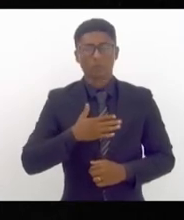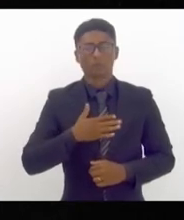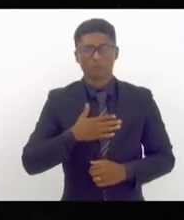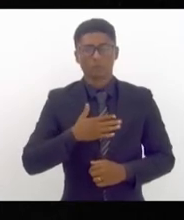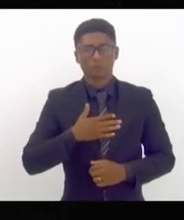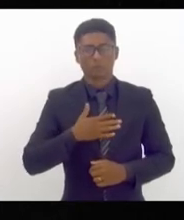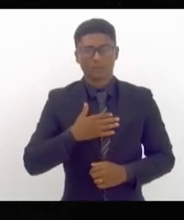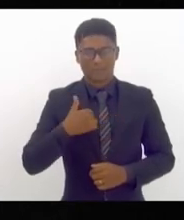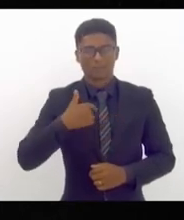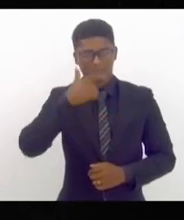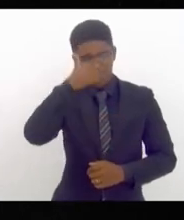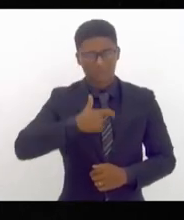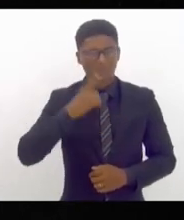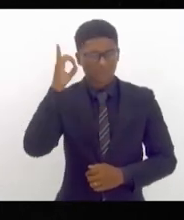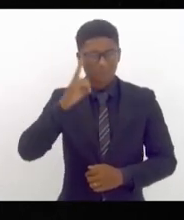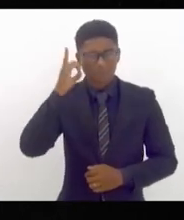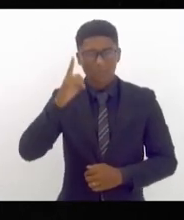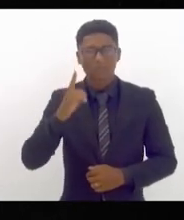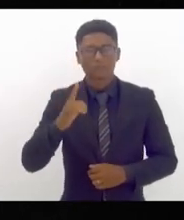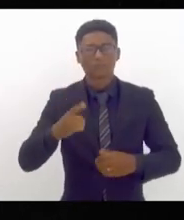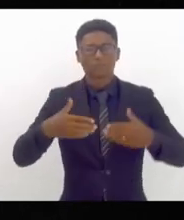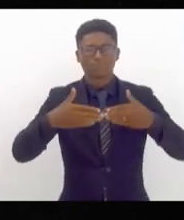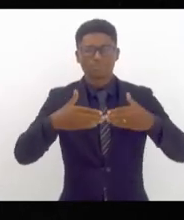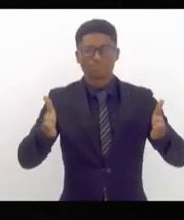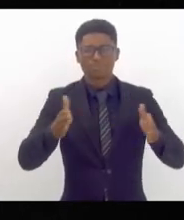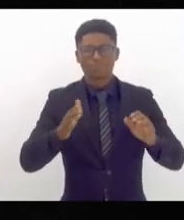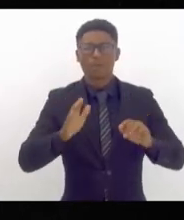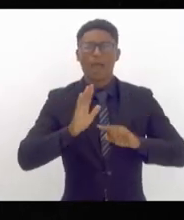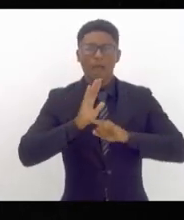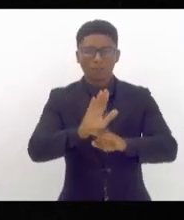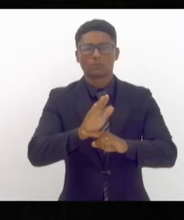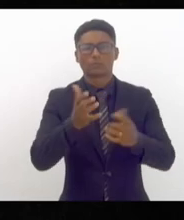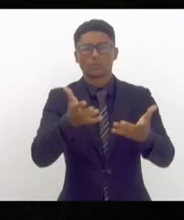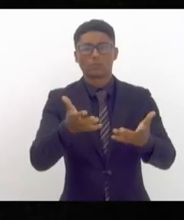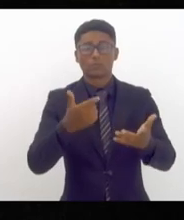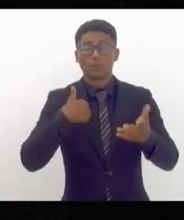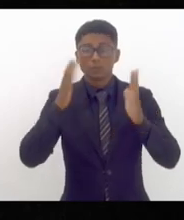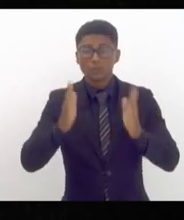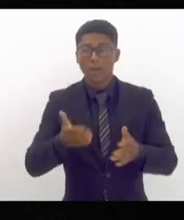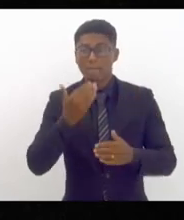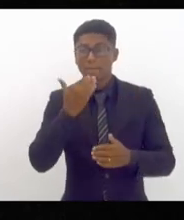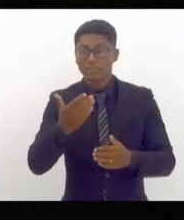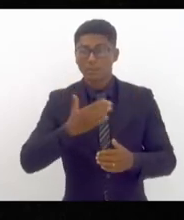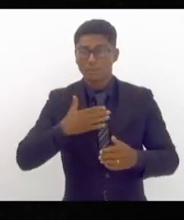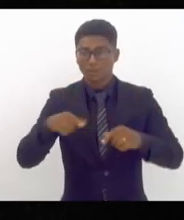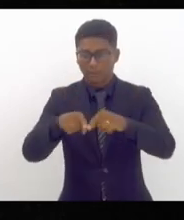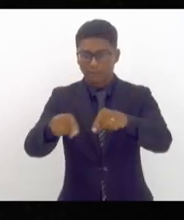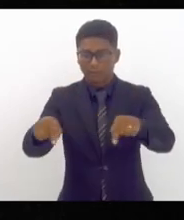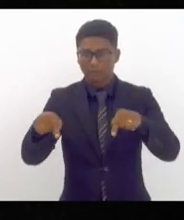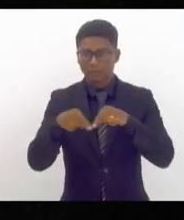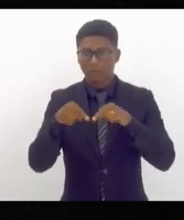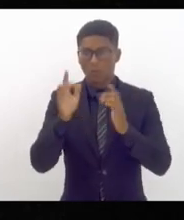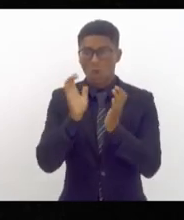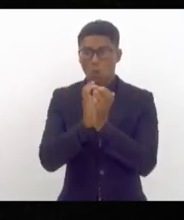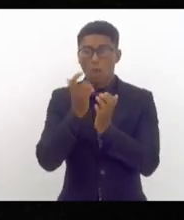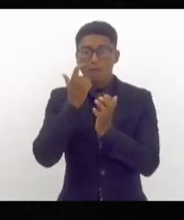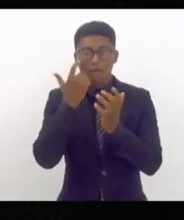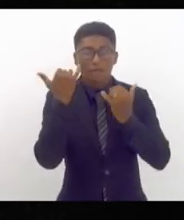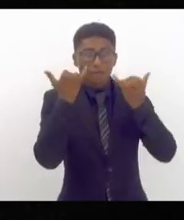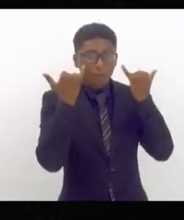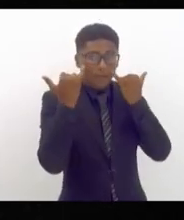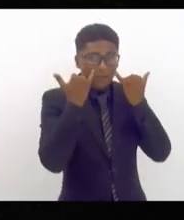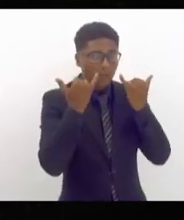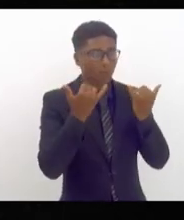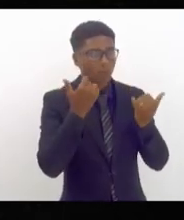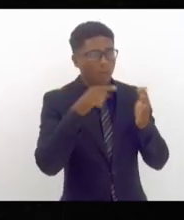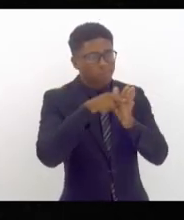mandato. Eu já solicitei ao meu gabinete o levantamento de dados e caminhos possíveis para que possamos somar forças com